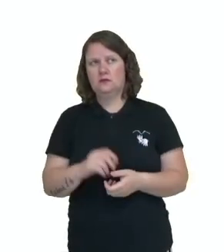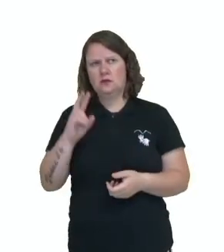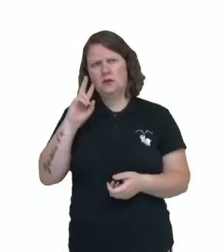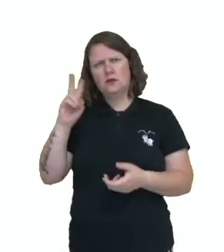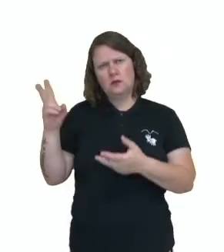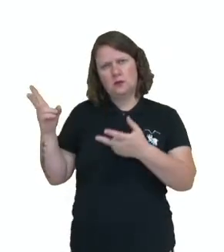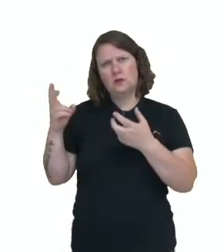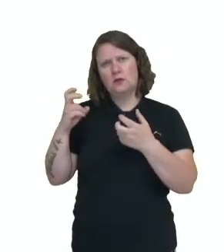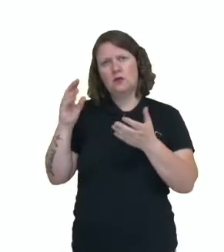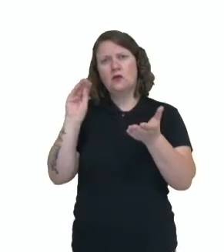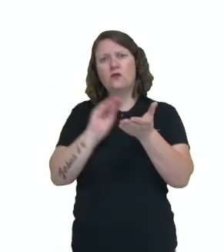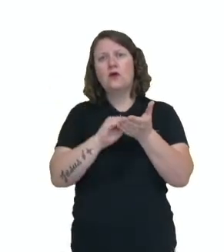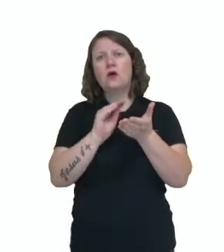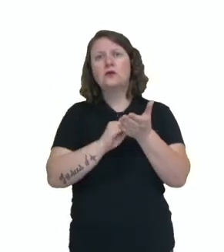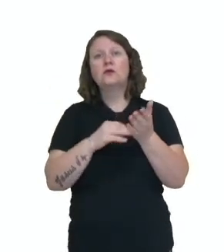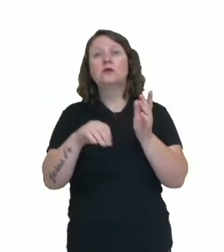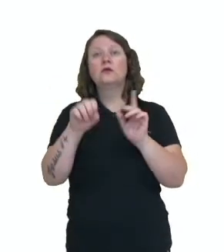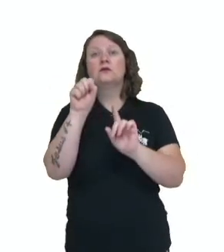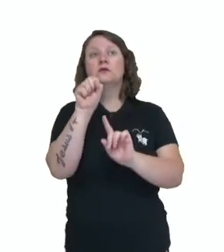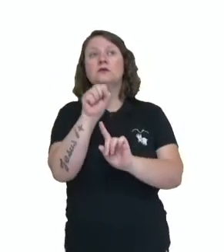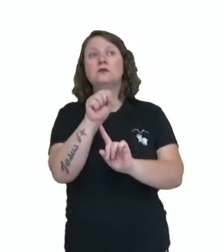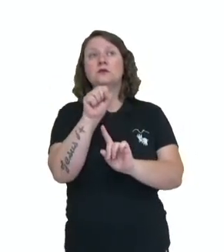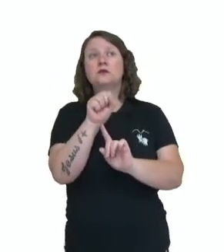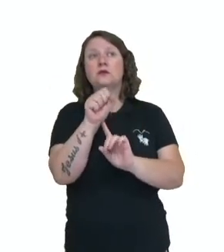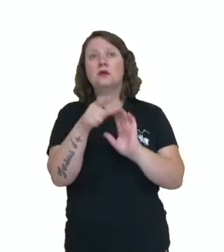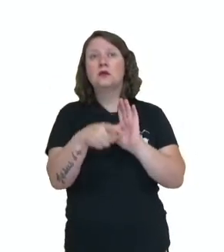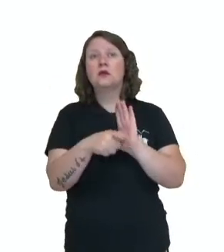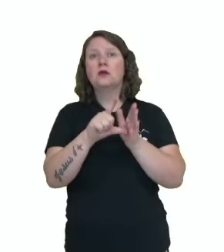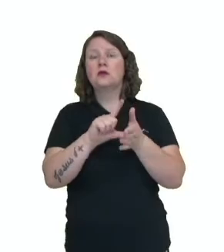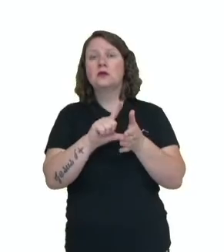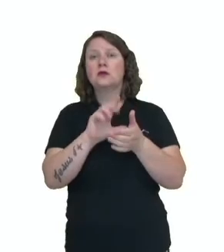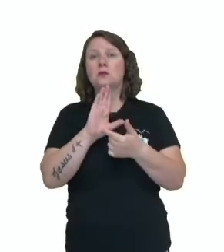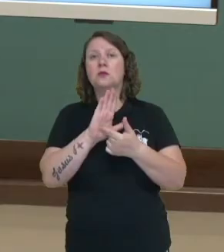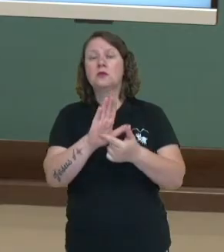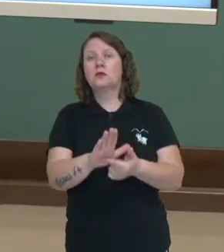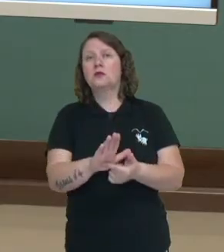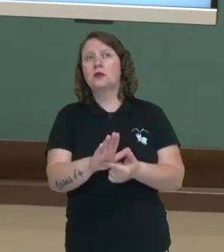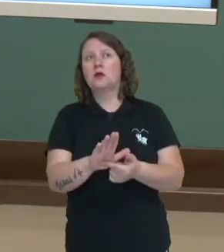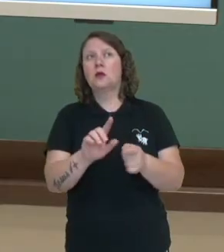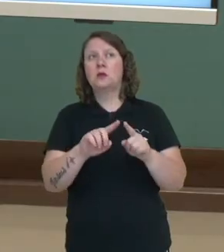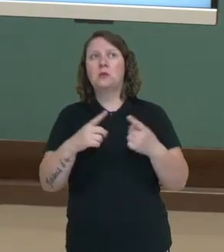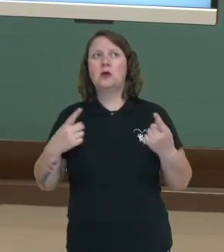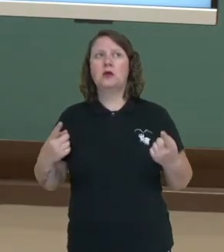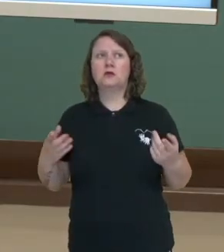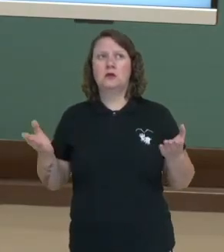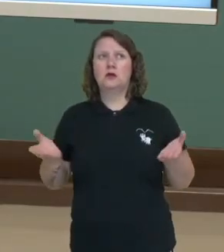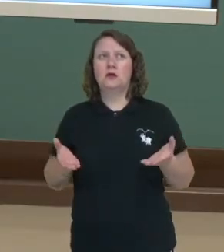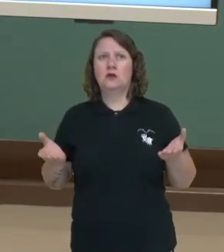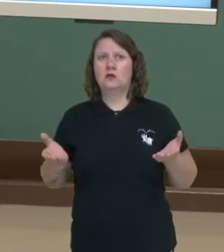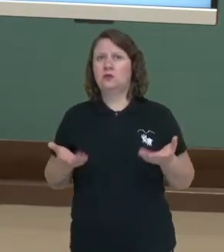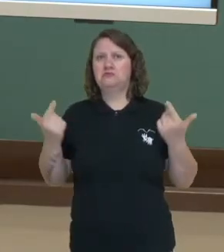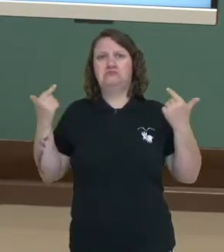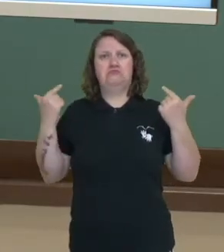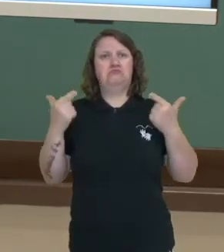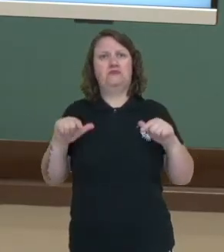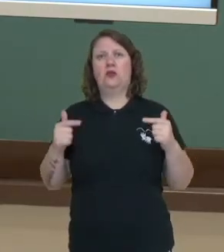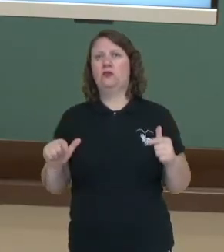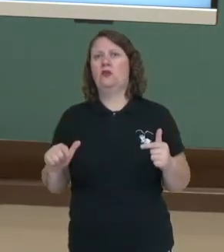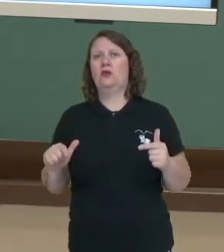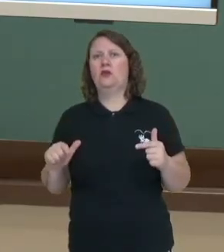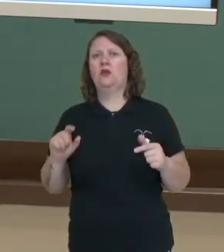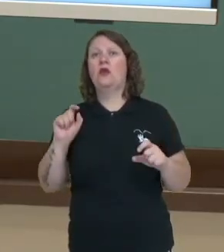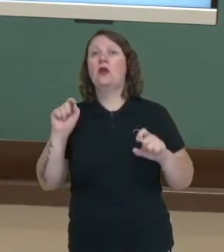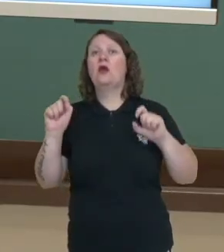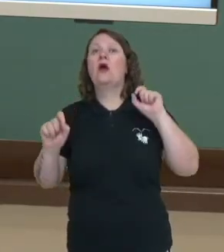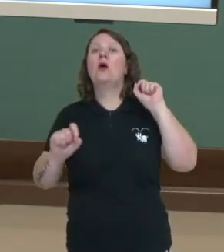já de cara? Antes, nós tínhamos sujeito. Quem insistia? O professor. Aqui, o que é necessário?